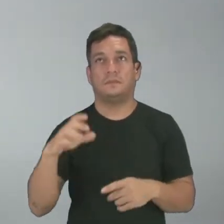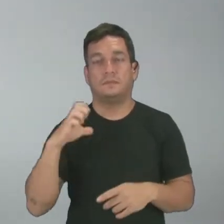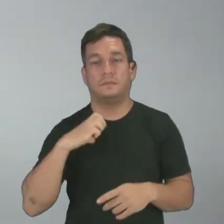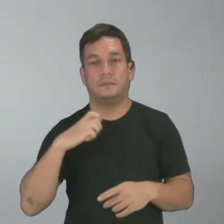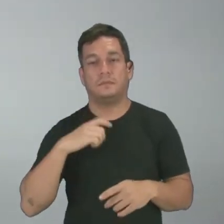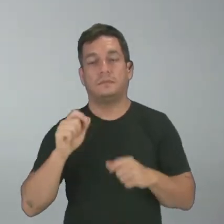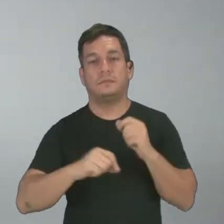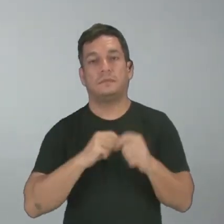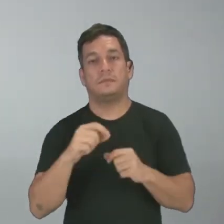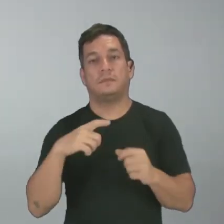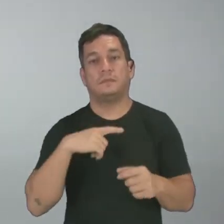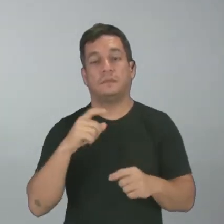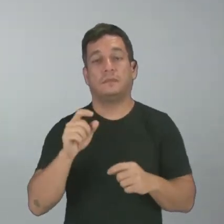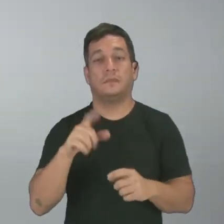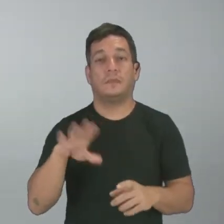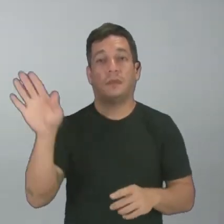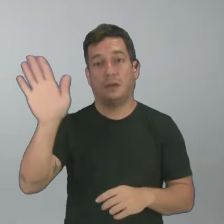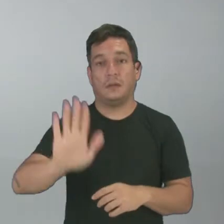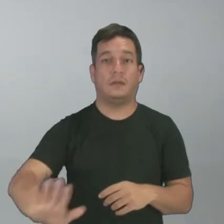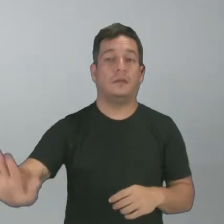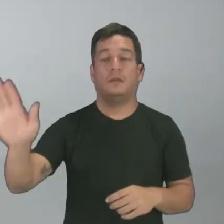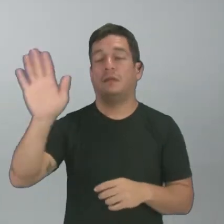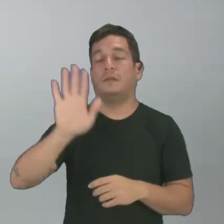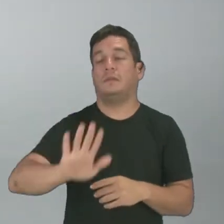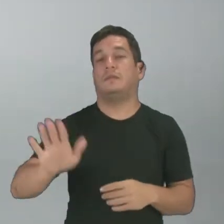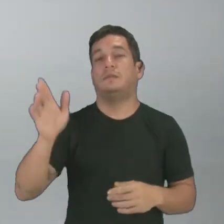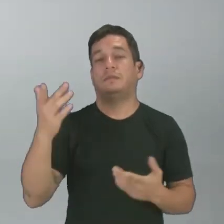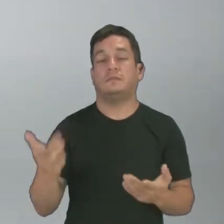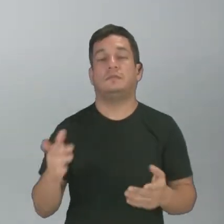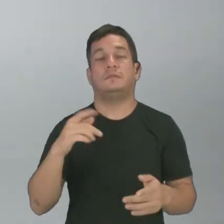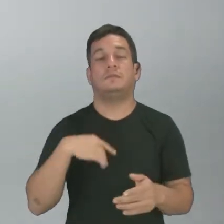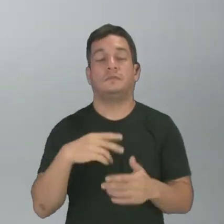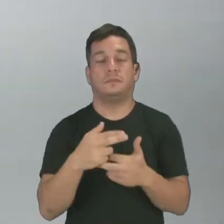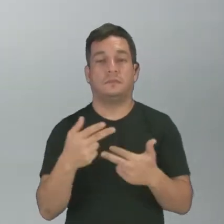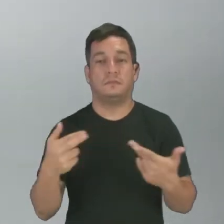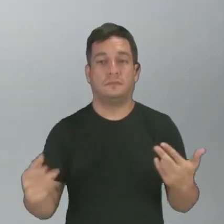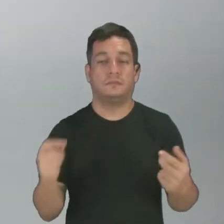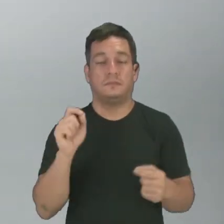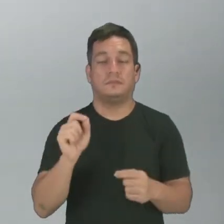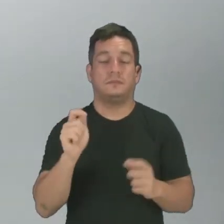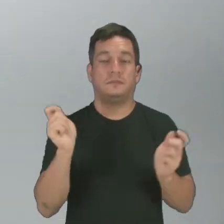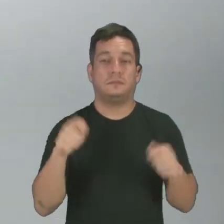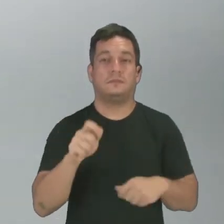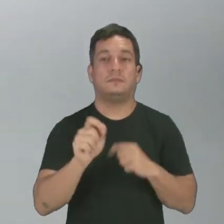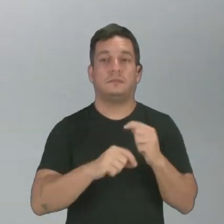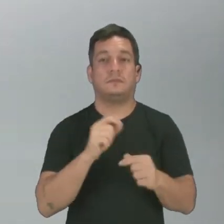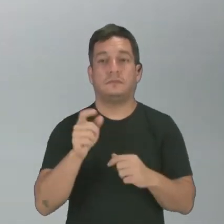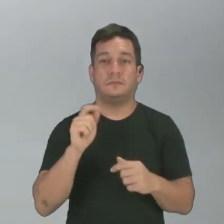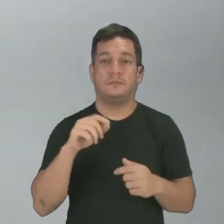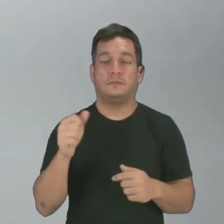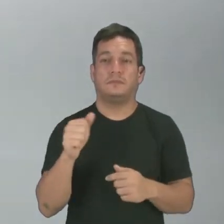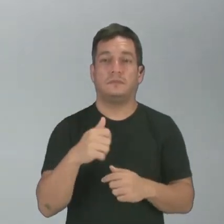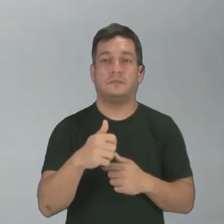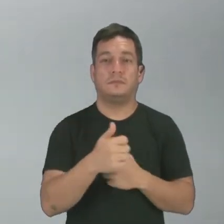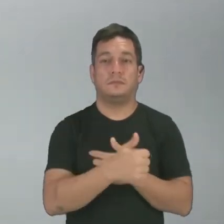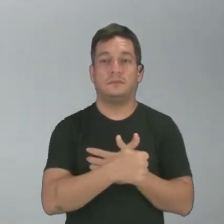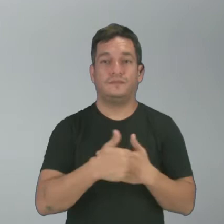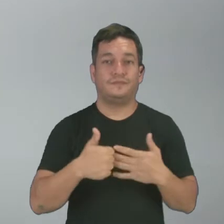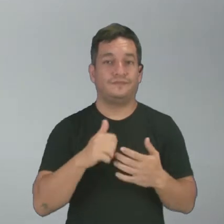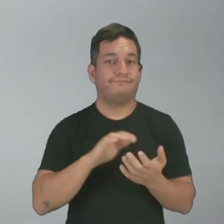ética ela perpassa e se torna universal. Então, determinada coisa que pode ser imoral para a